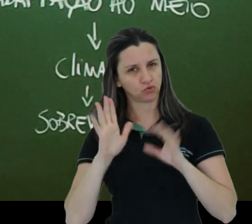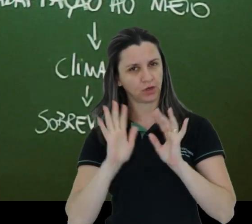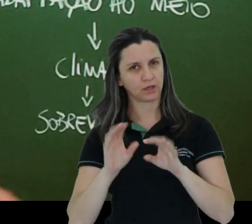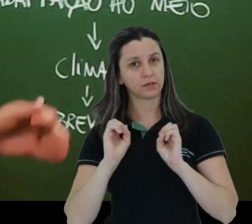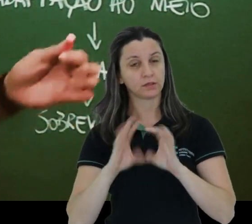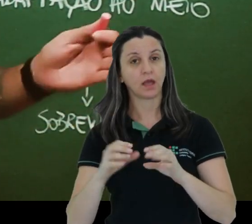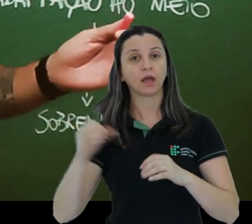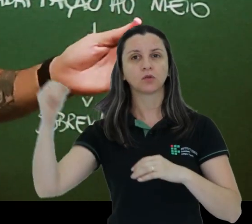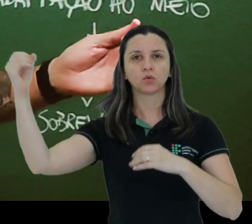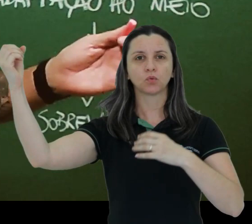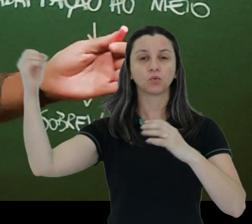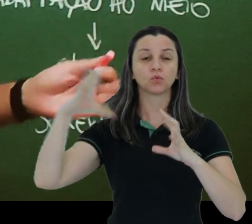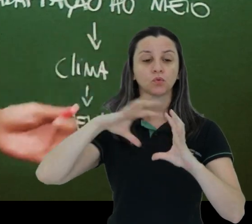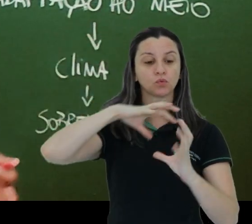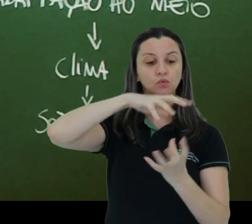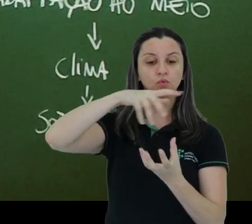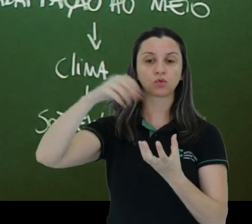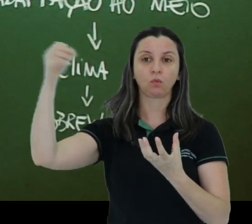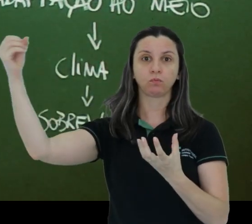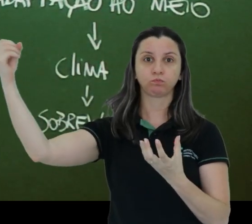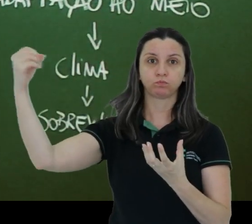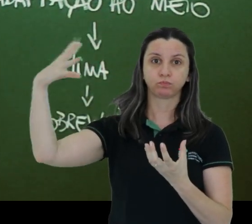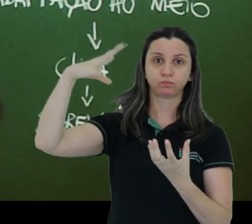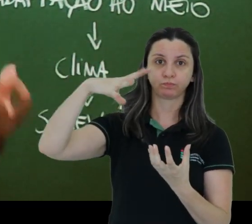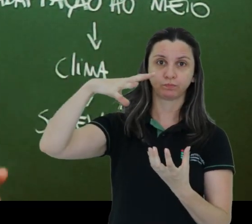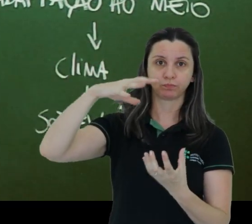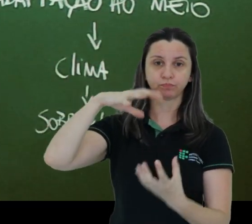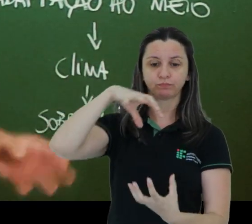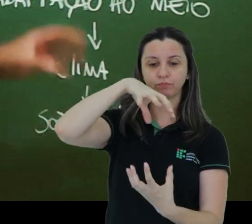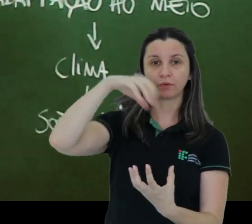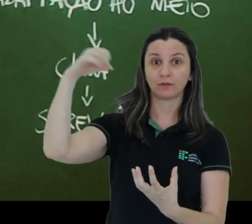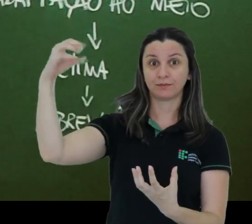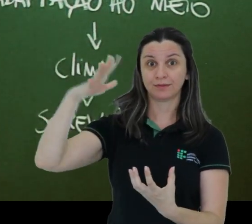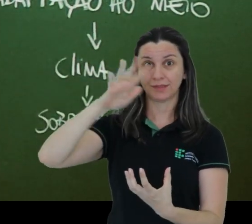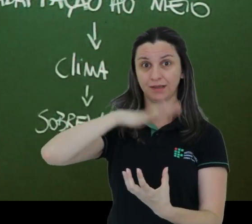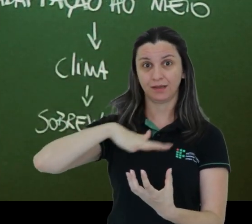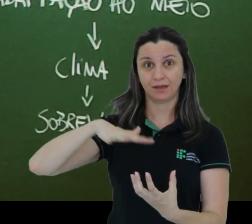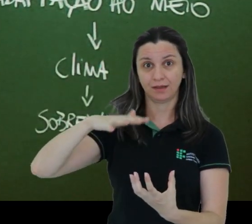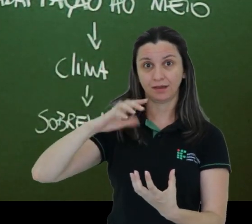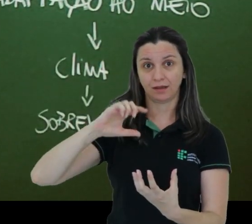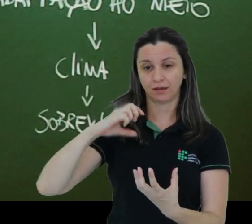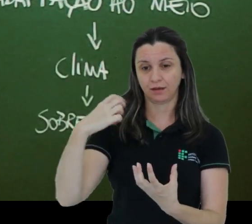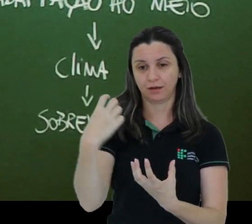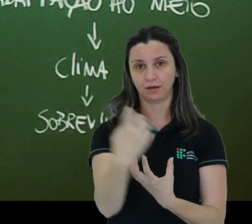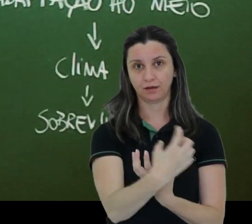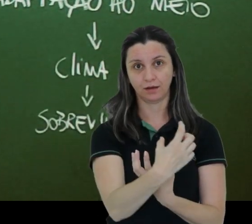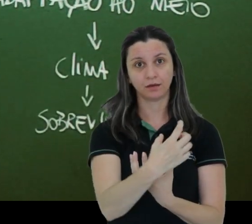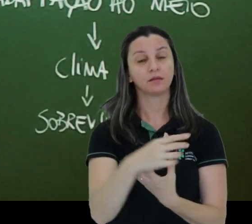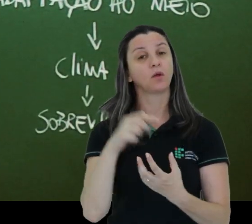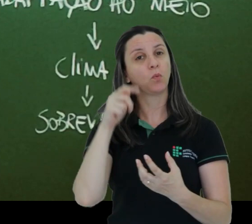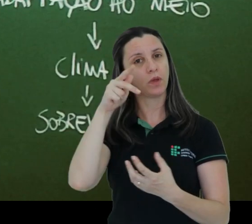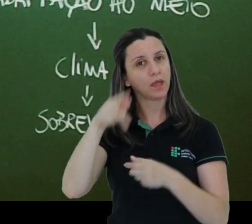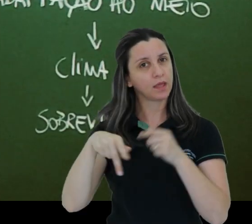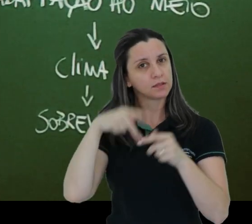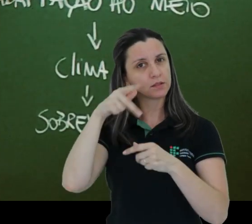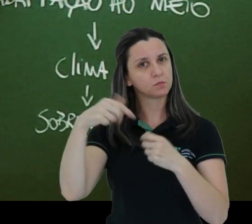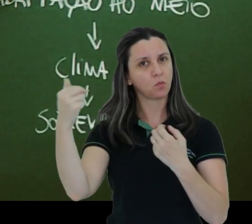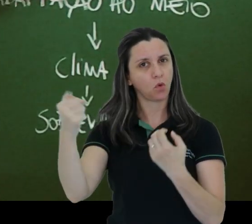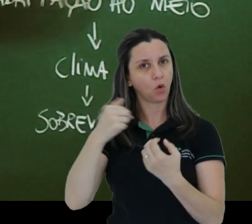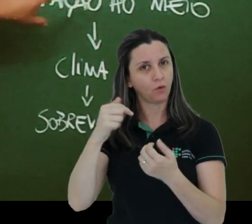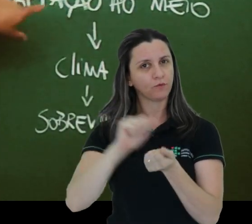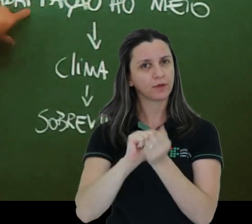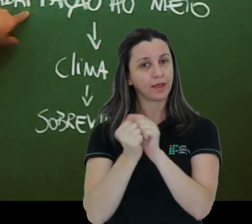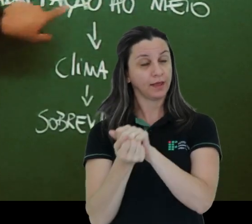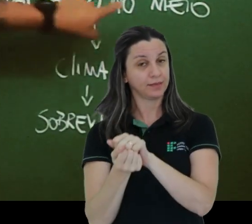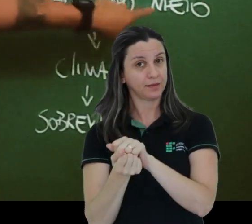comigo que o Sol bate com mais intensidade pelo eixo de inclinação nessa área. Então, esses povos